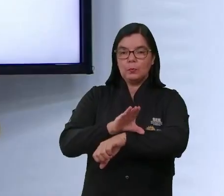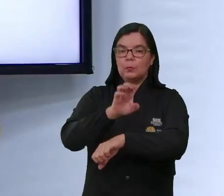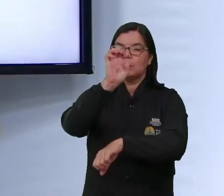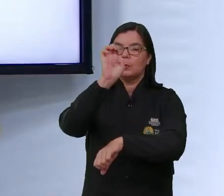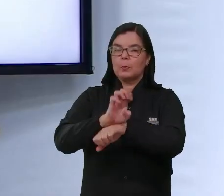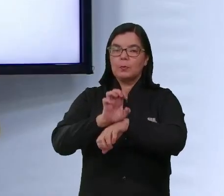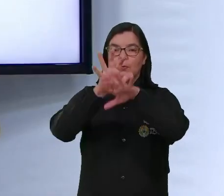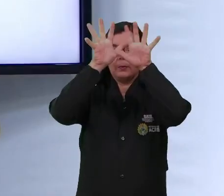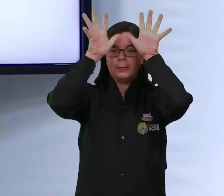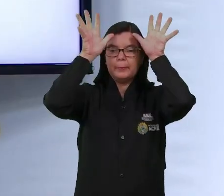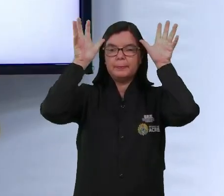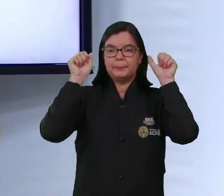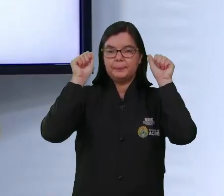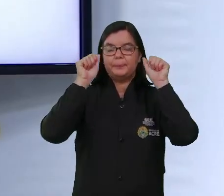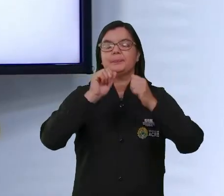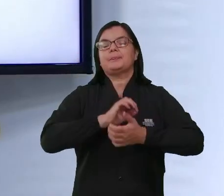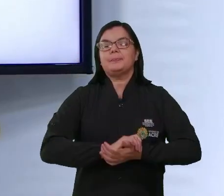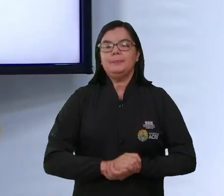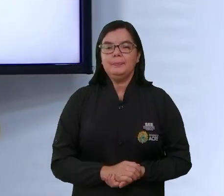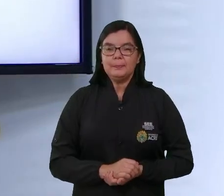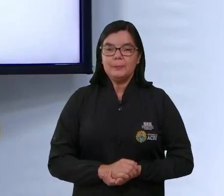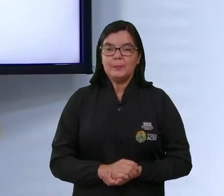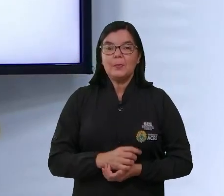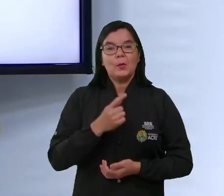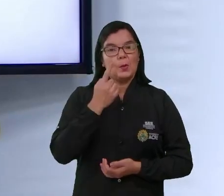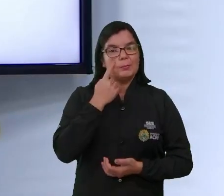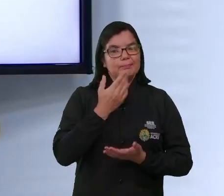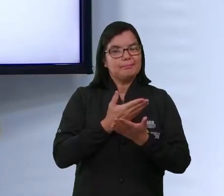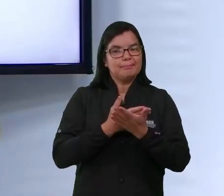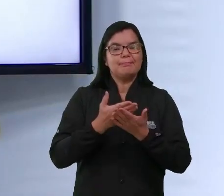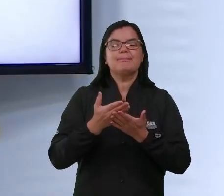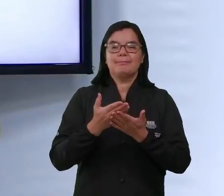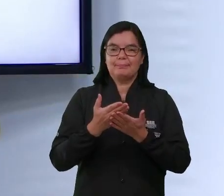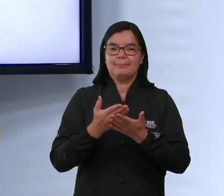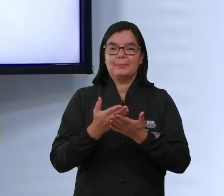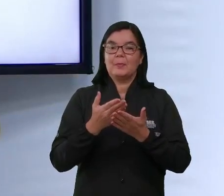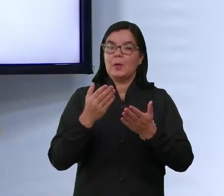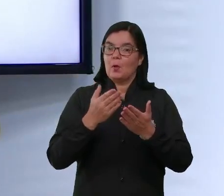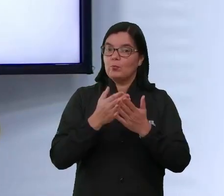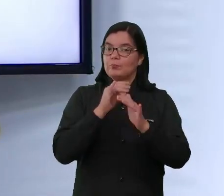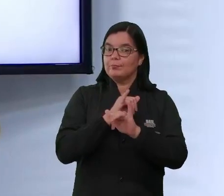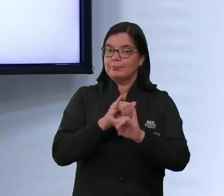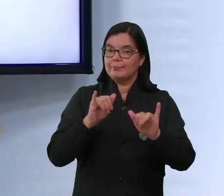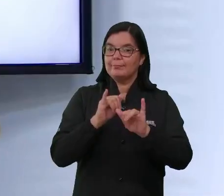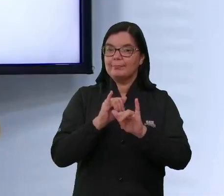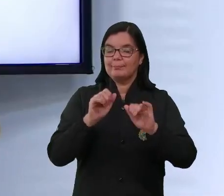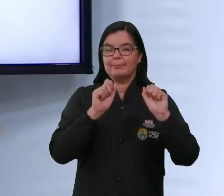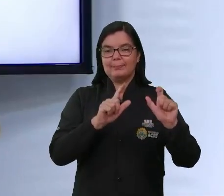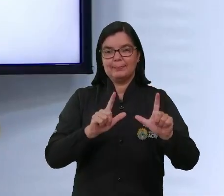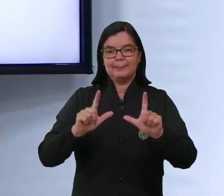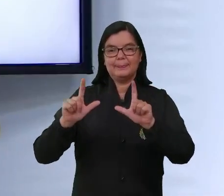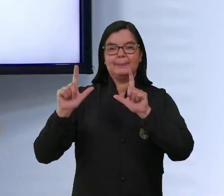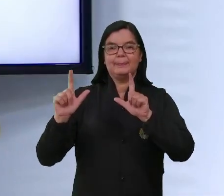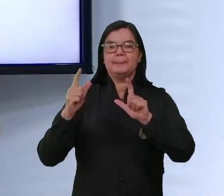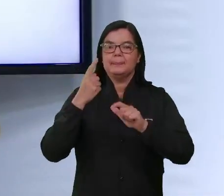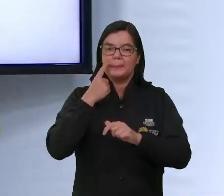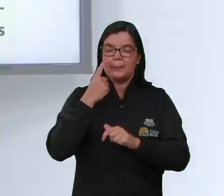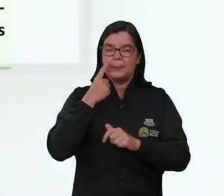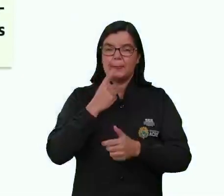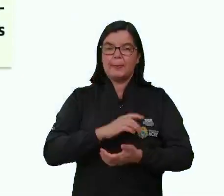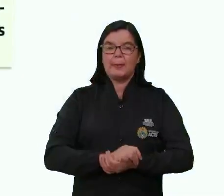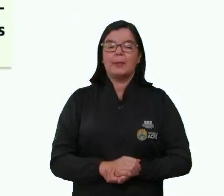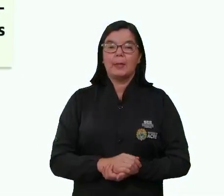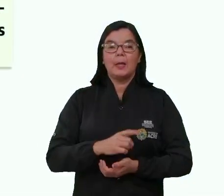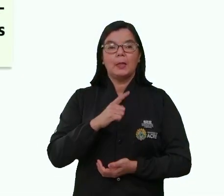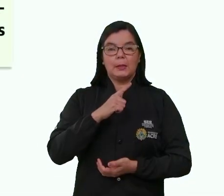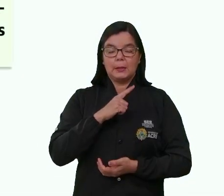do Estado do Acre. E vamos já começar com algumas informações. Vamos visualizar em tela,